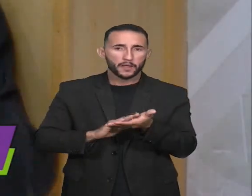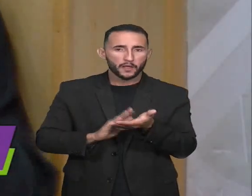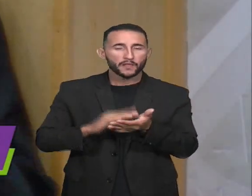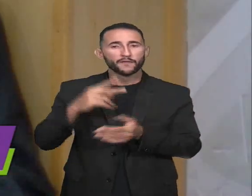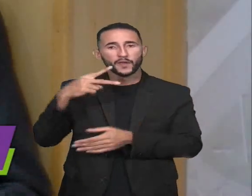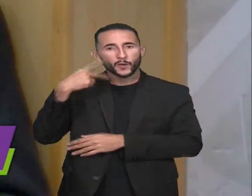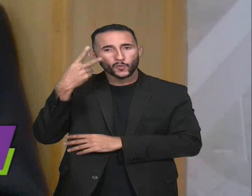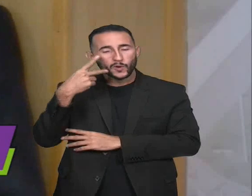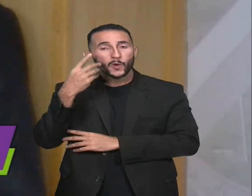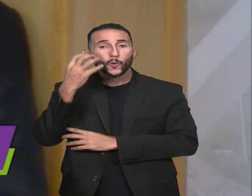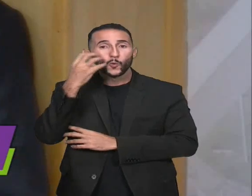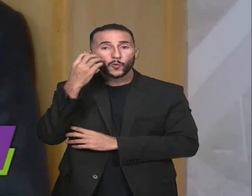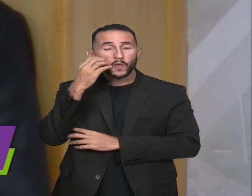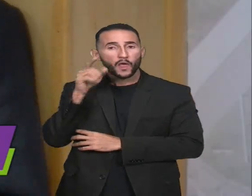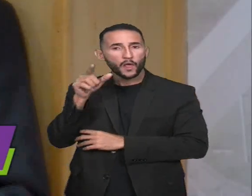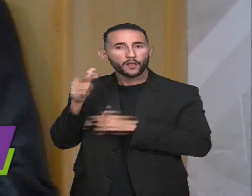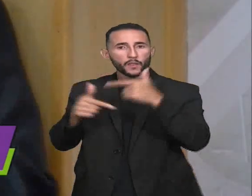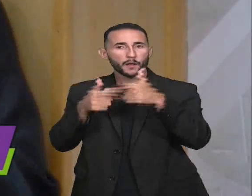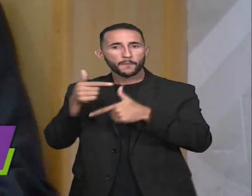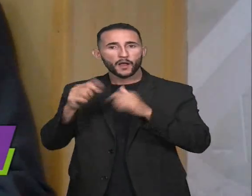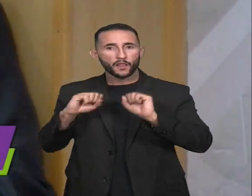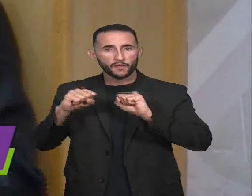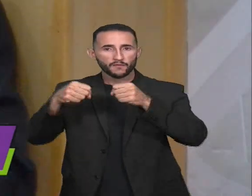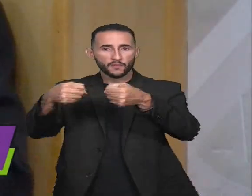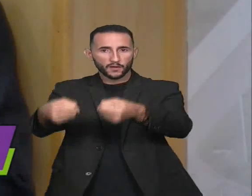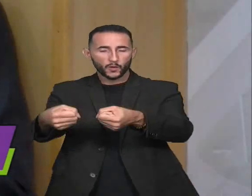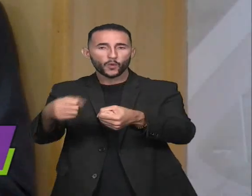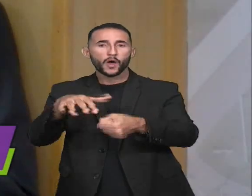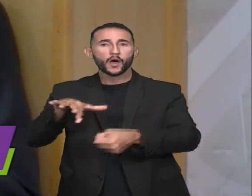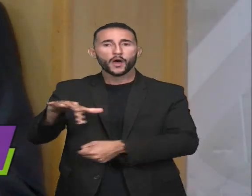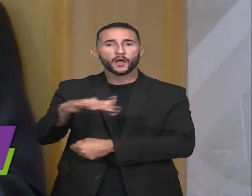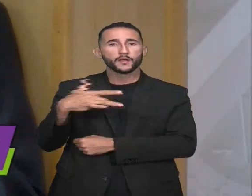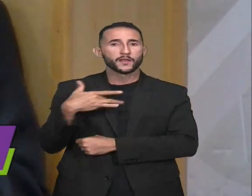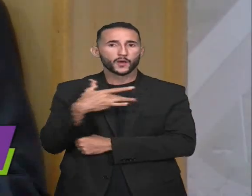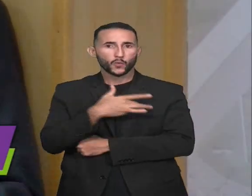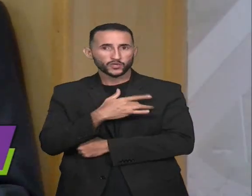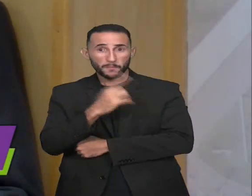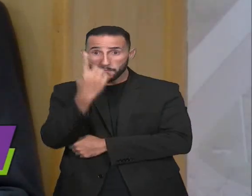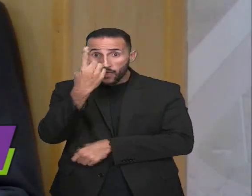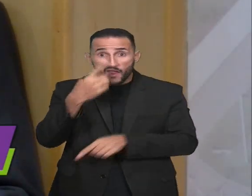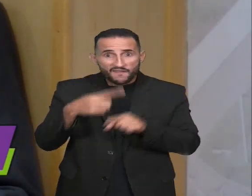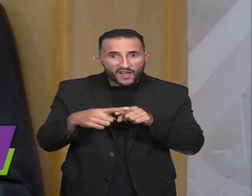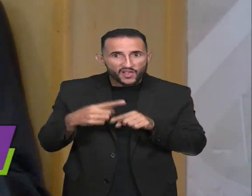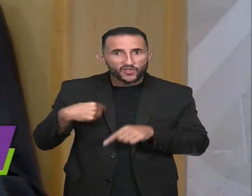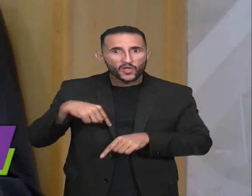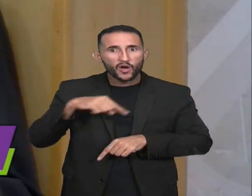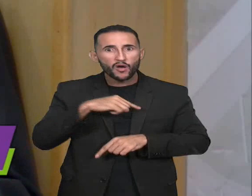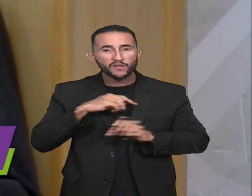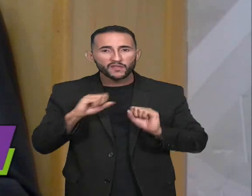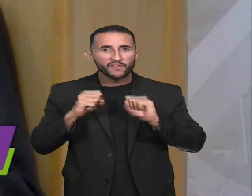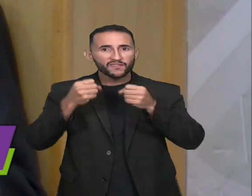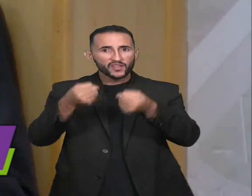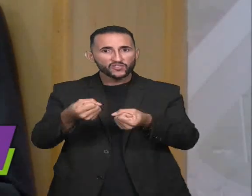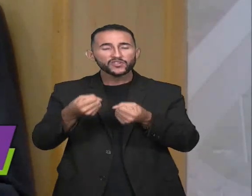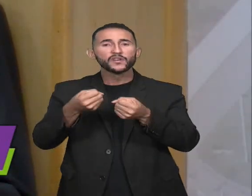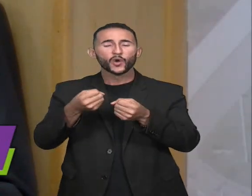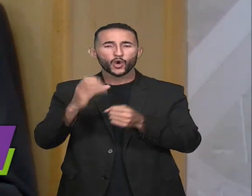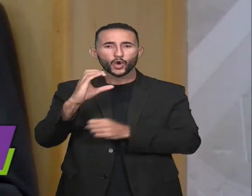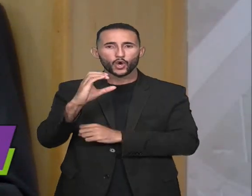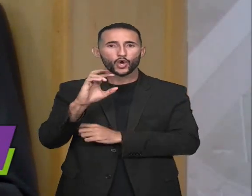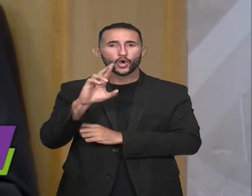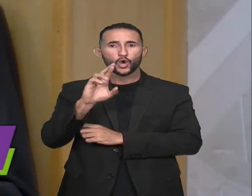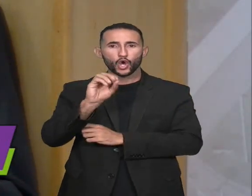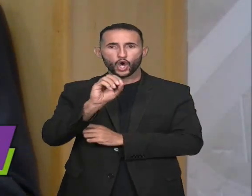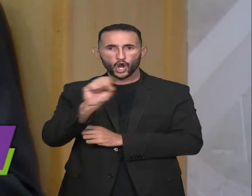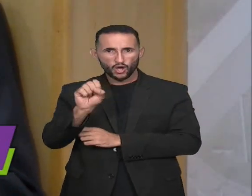relacionado com a saúde e essa questão do Cross Não é a primeira vez que a gente levanta essa essa questão e se